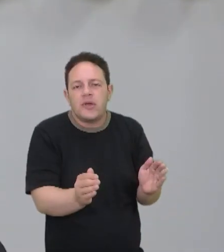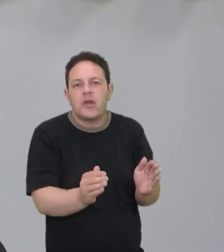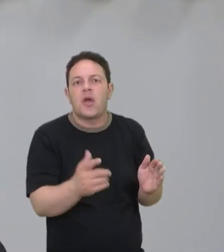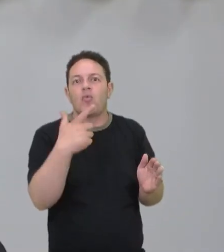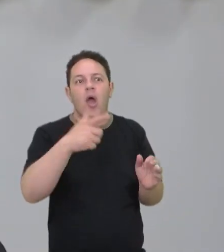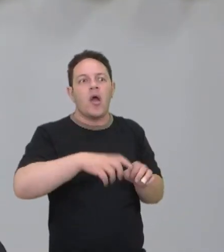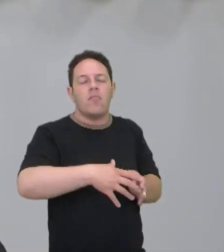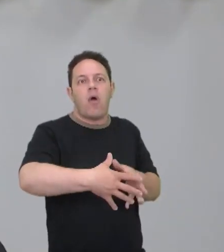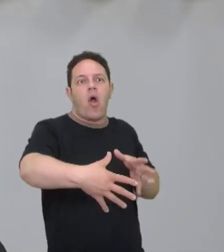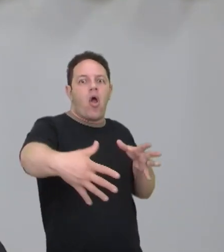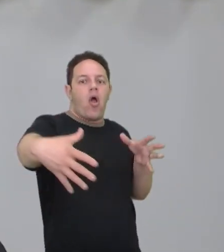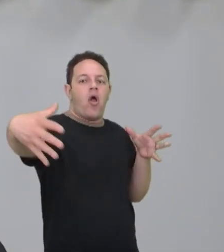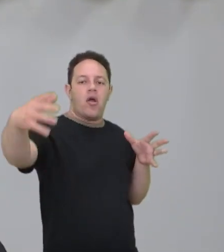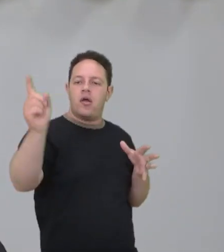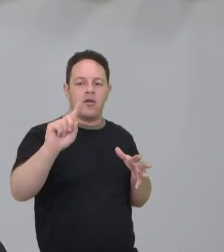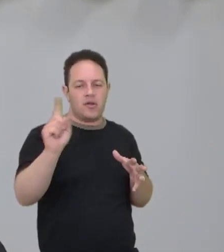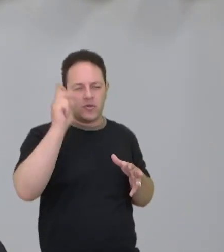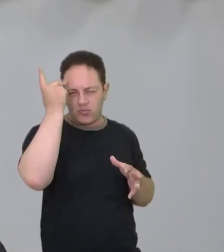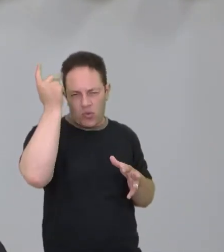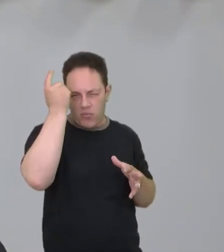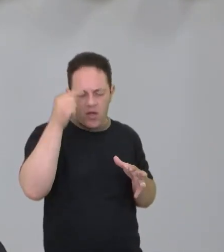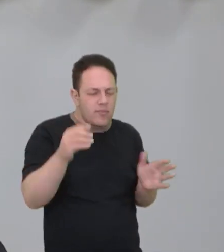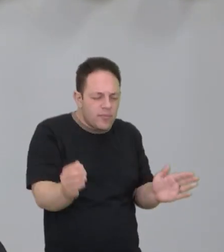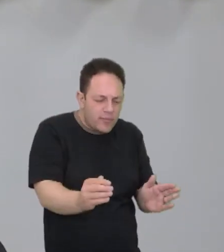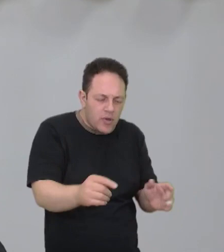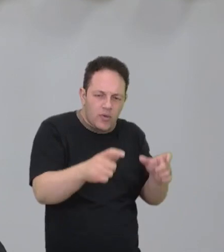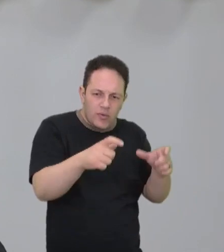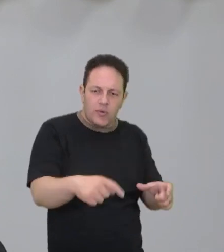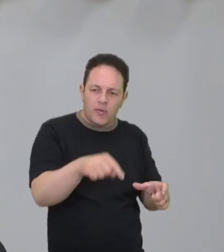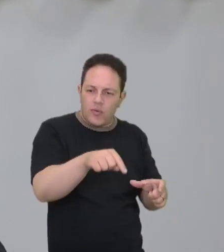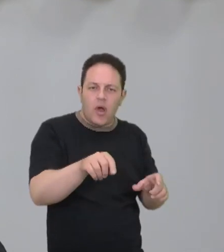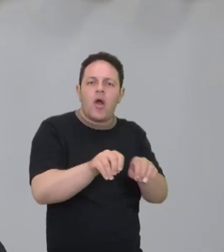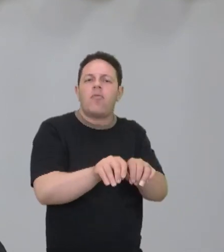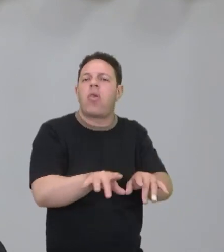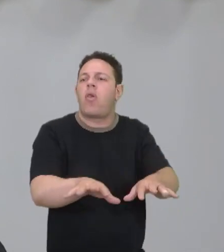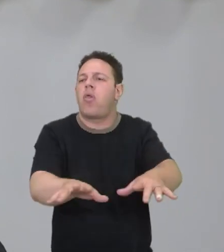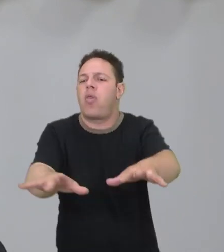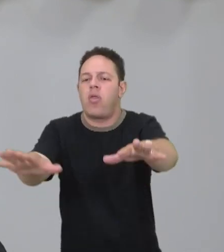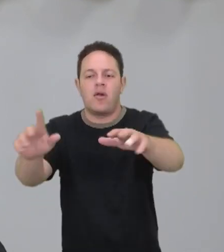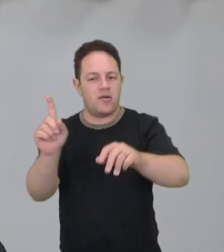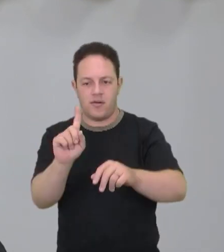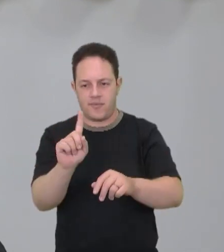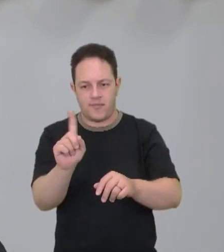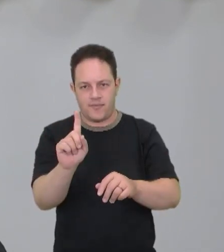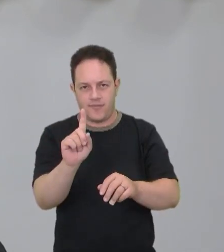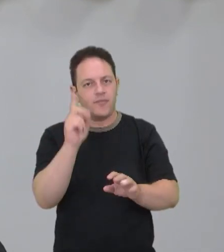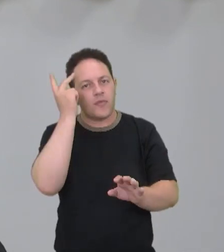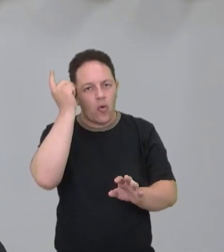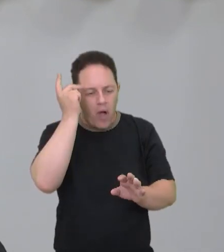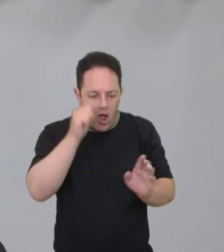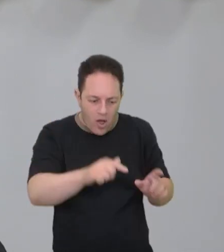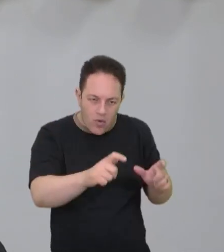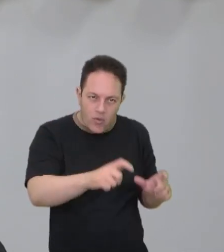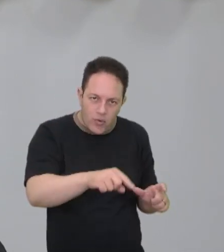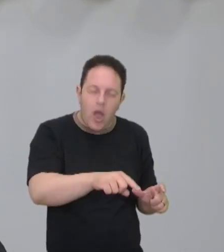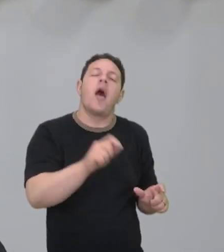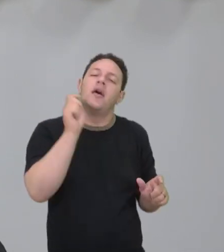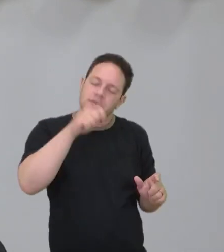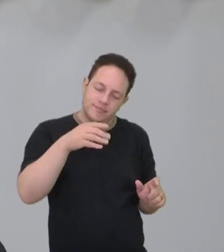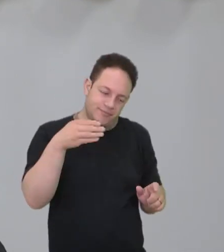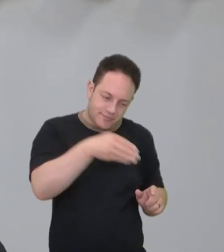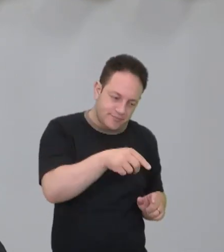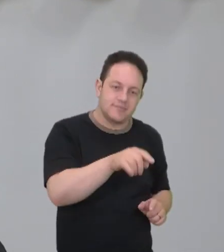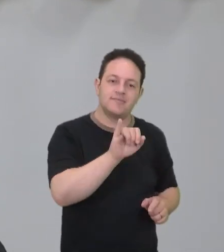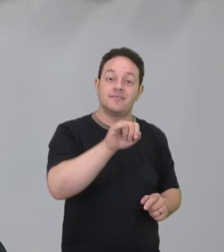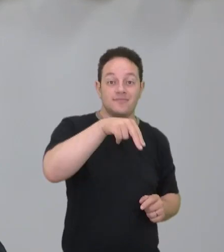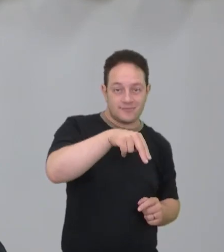não abrange aí muitos locais, né, que não se espalhou, digamos assim, para uma localidade muito grande.